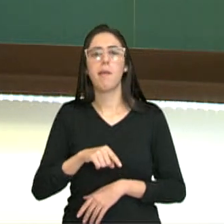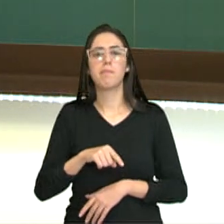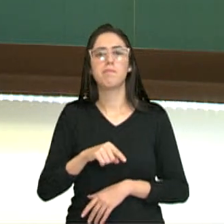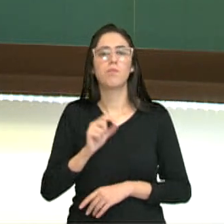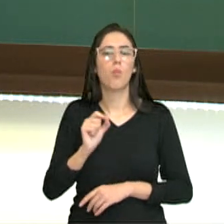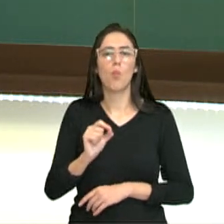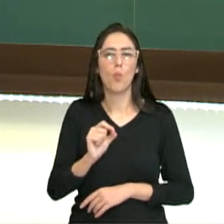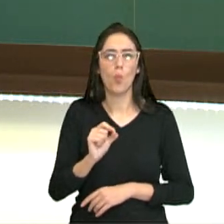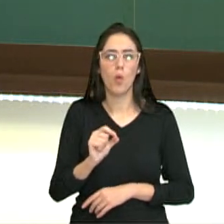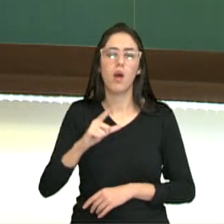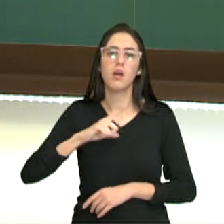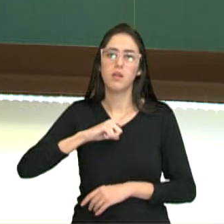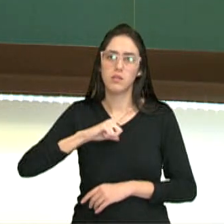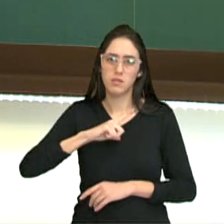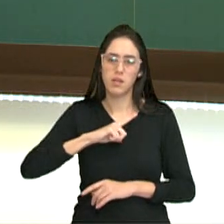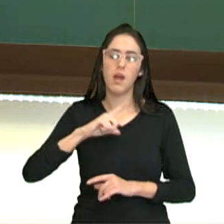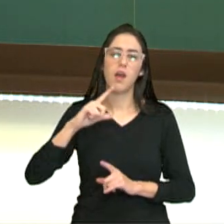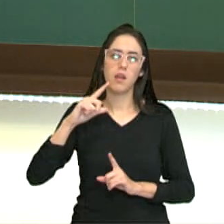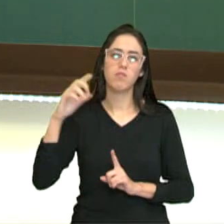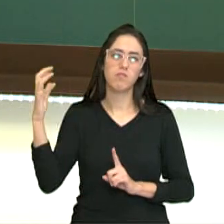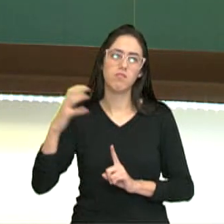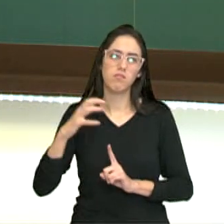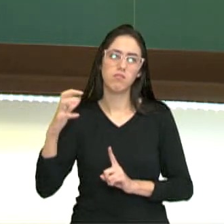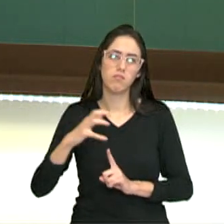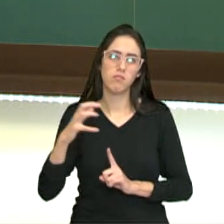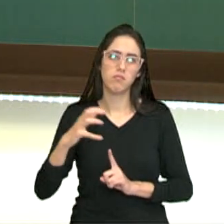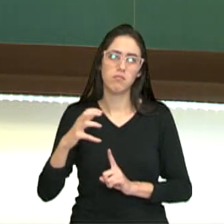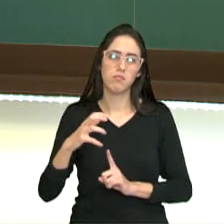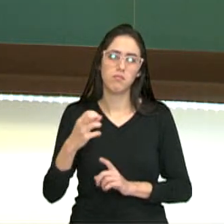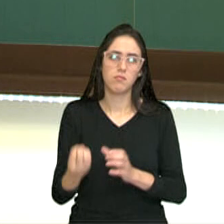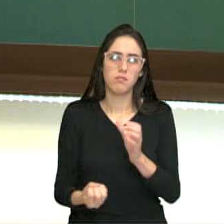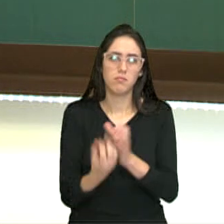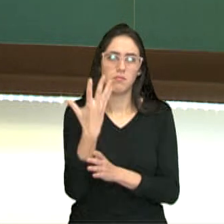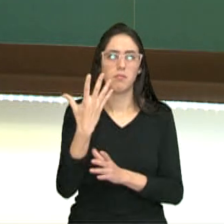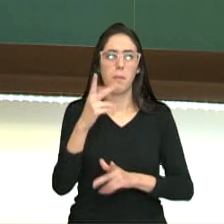foi bastante influente também na formação